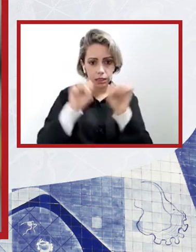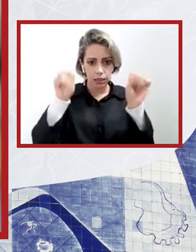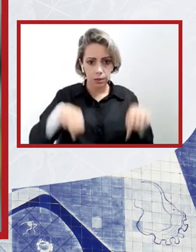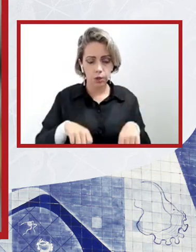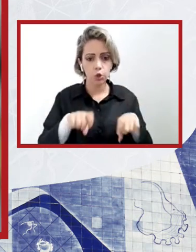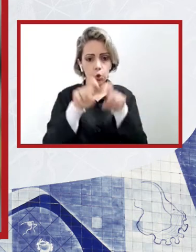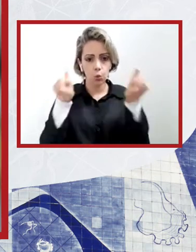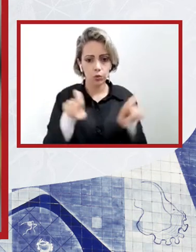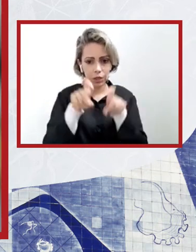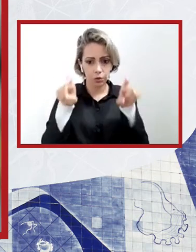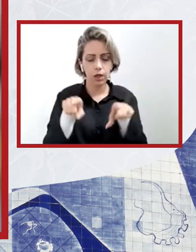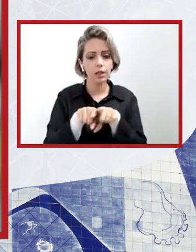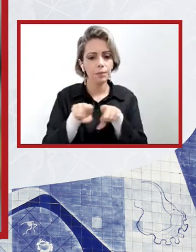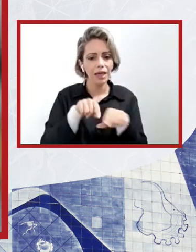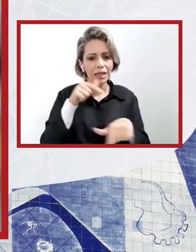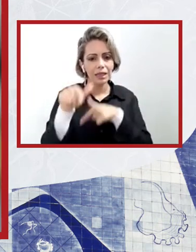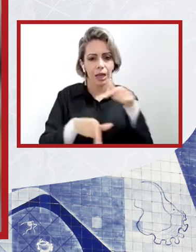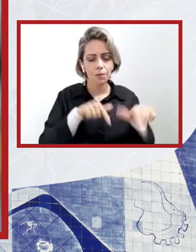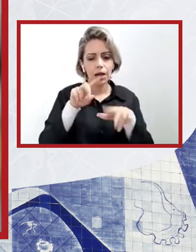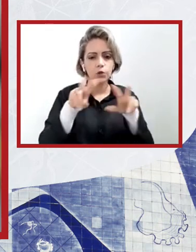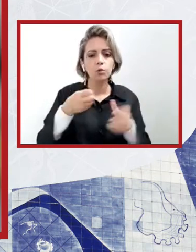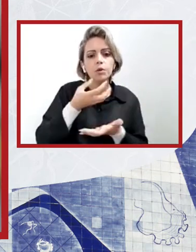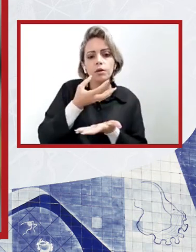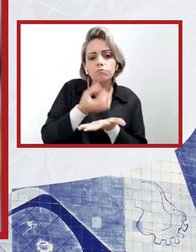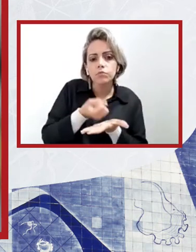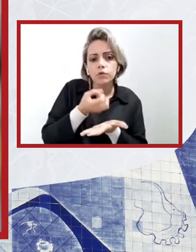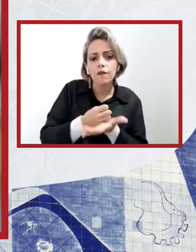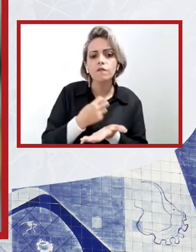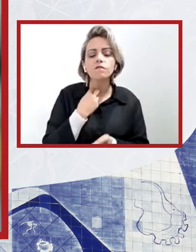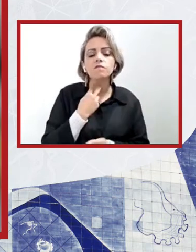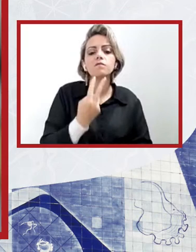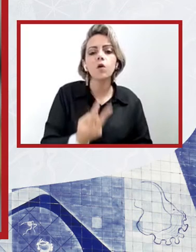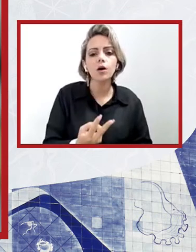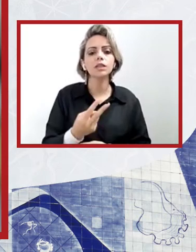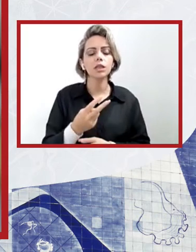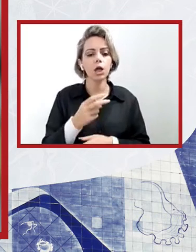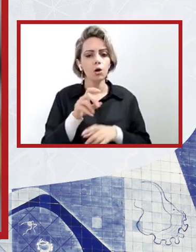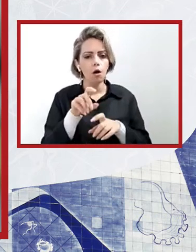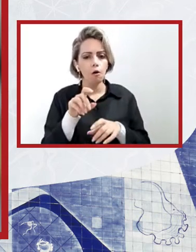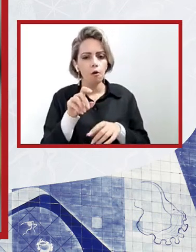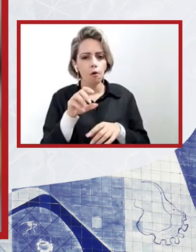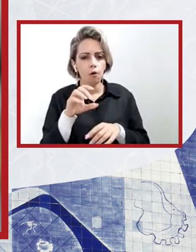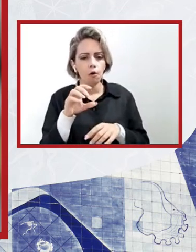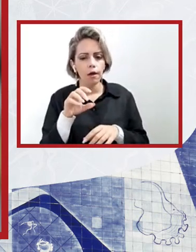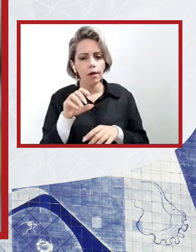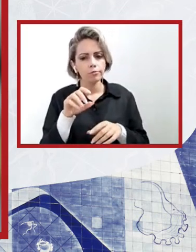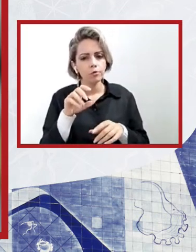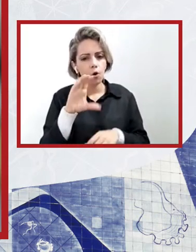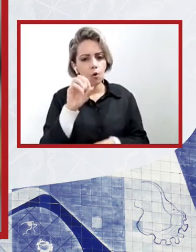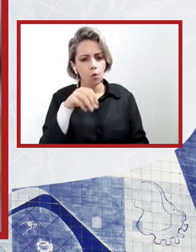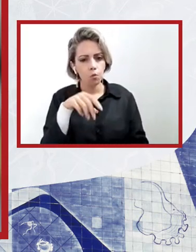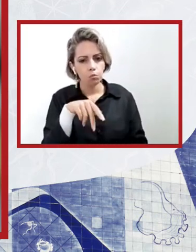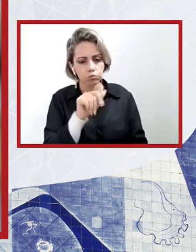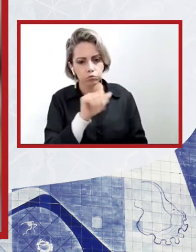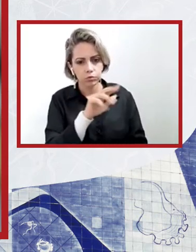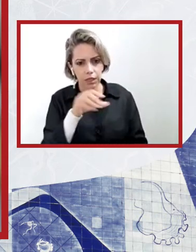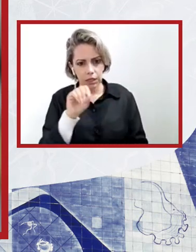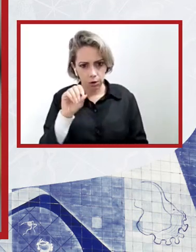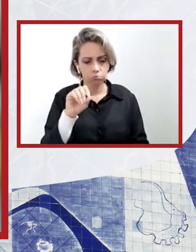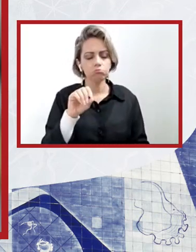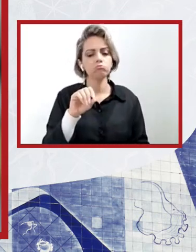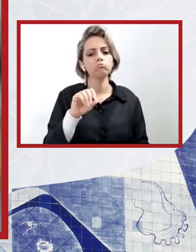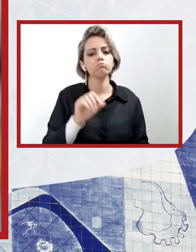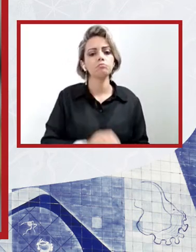síntese de voz, sistemas para cartografia tátil adaptada, computação gráfica e CAD para microeletrônica. Nossa